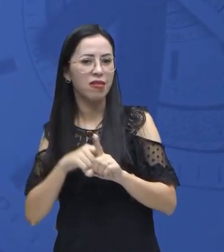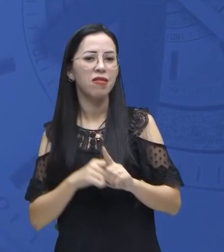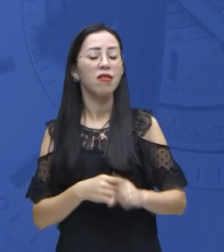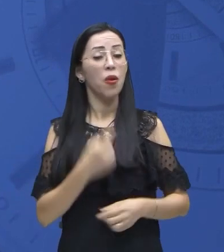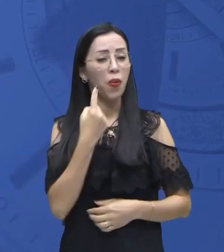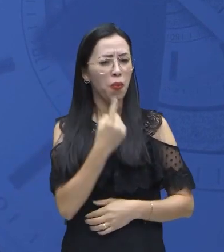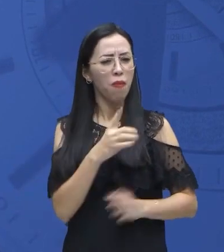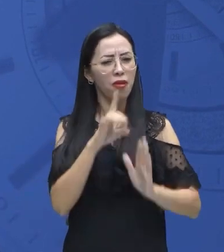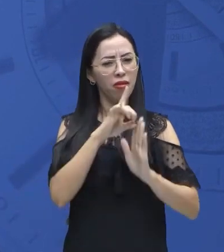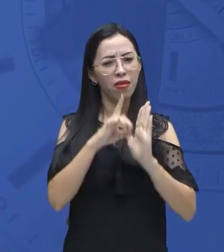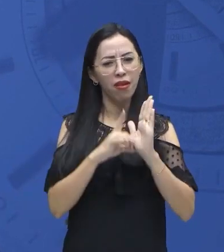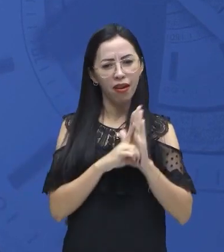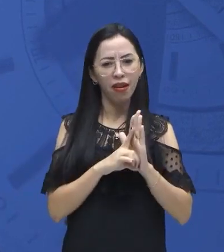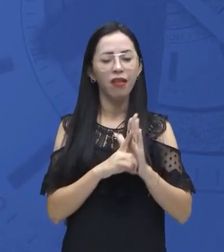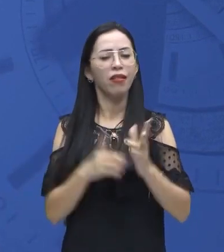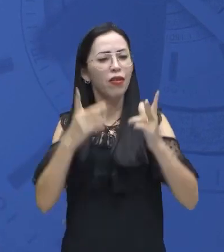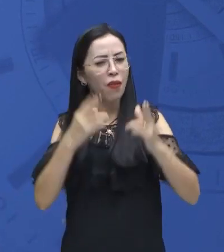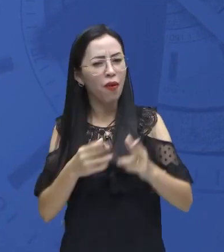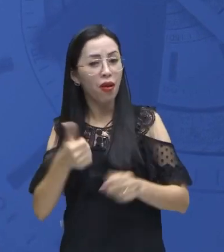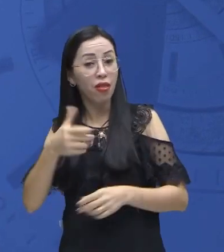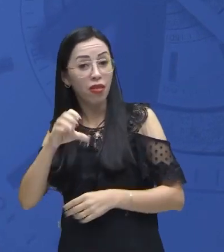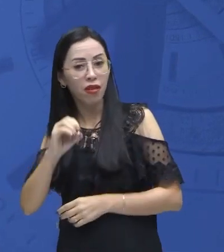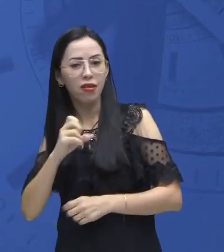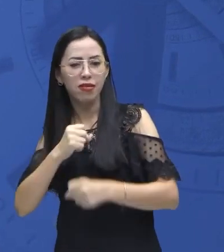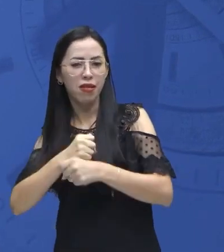é igual a 10 anos.